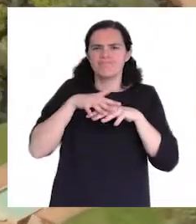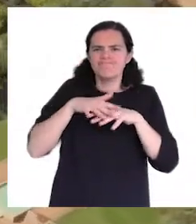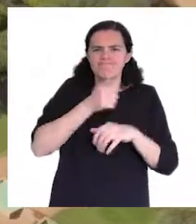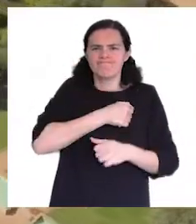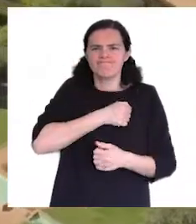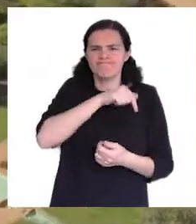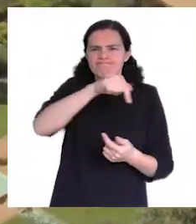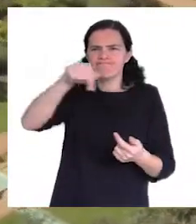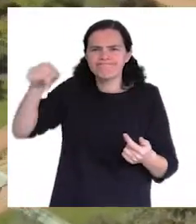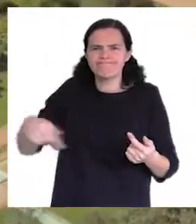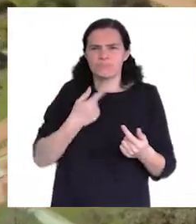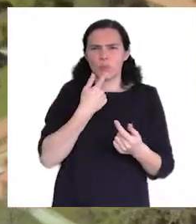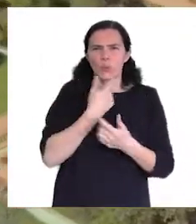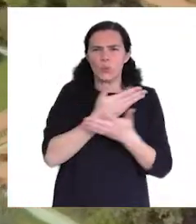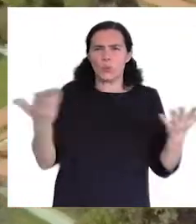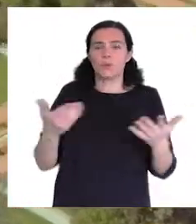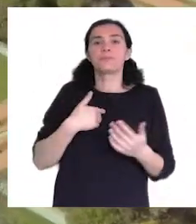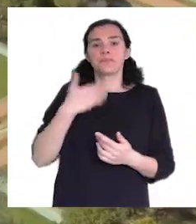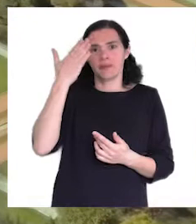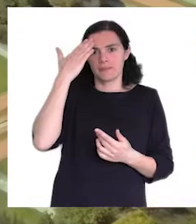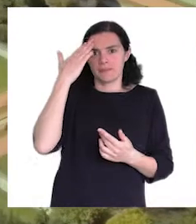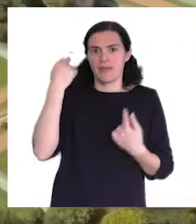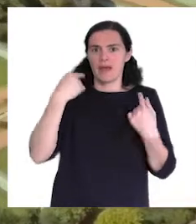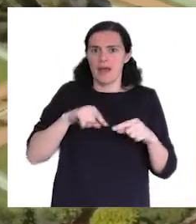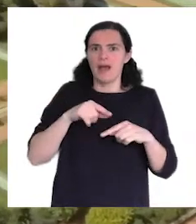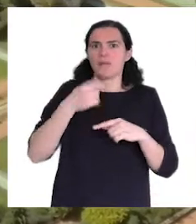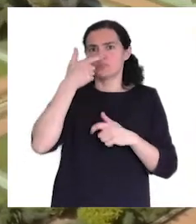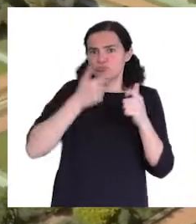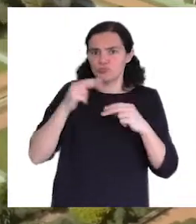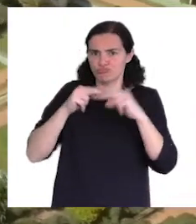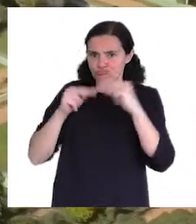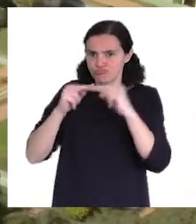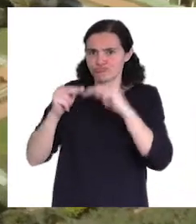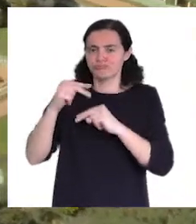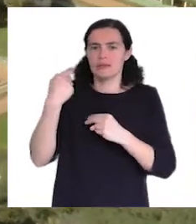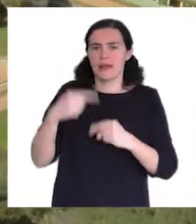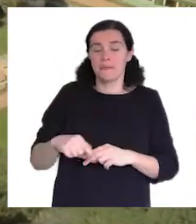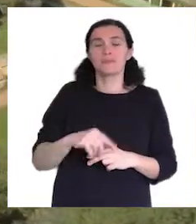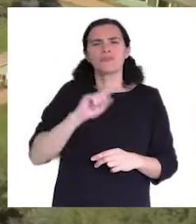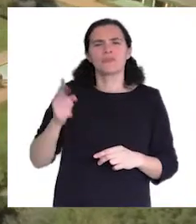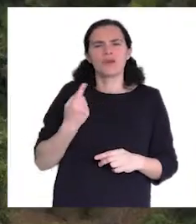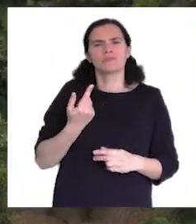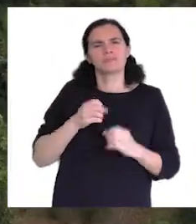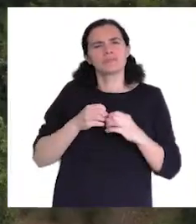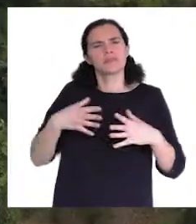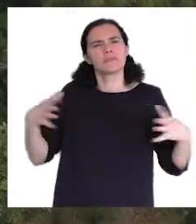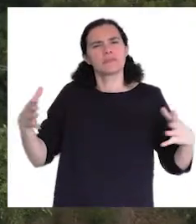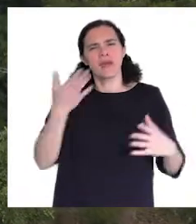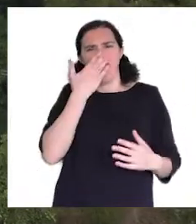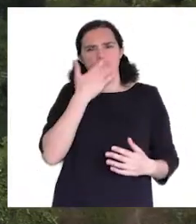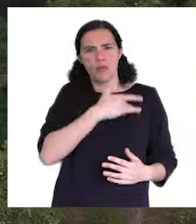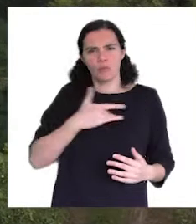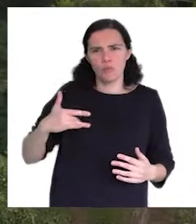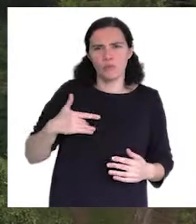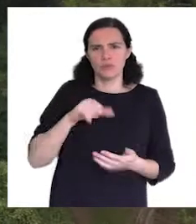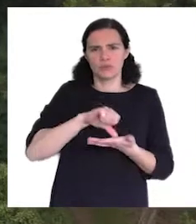e com uma grande capacidade massiva da ação do homem, nós cada vez mais somos um pulmão no